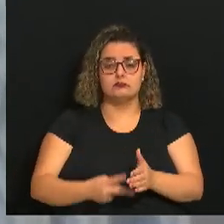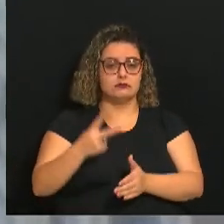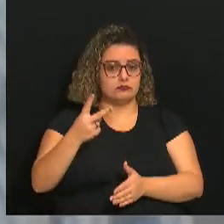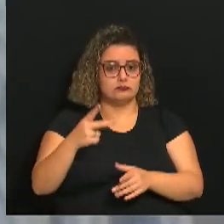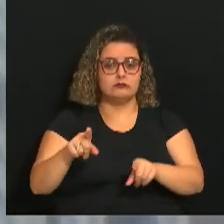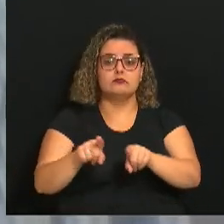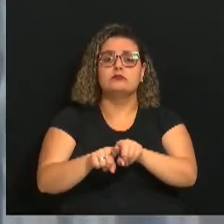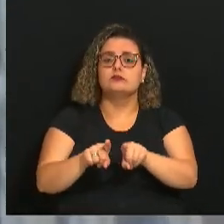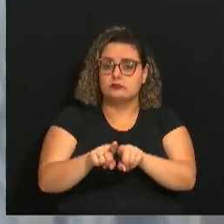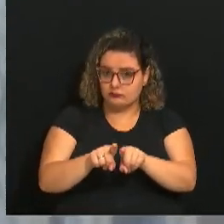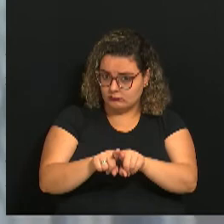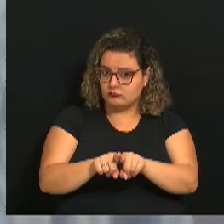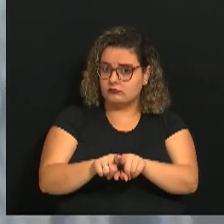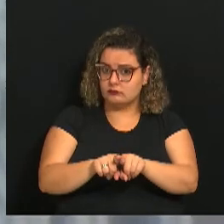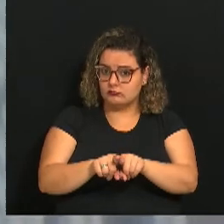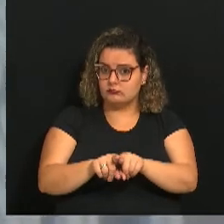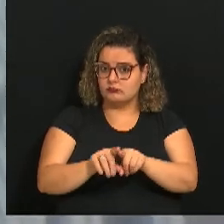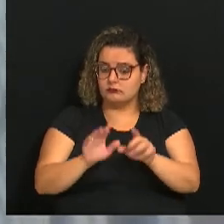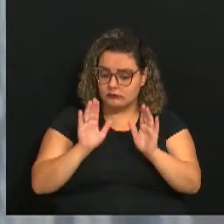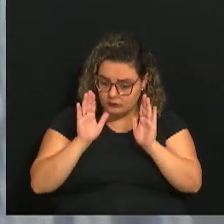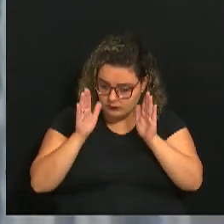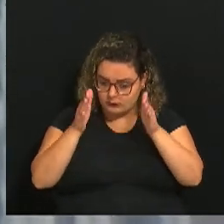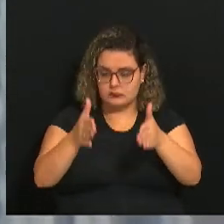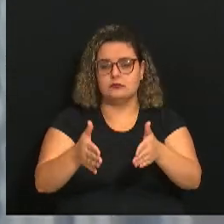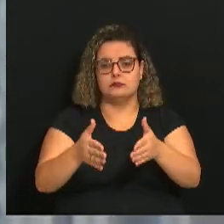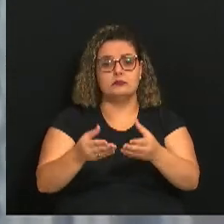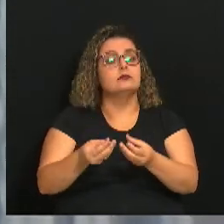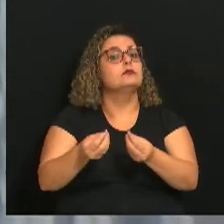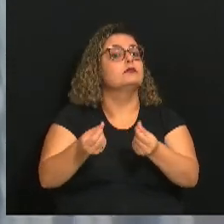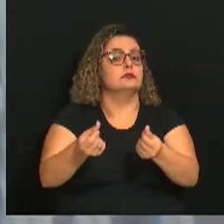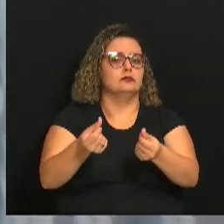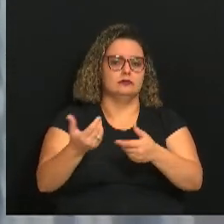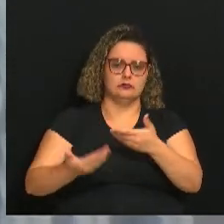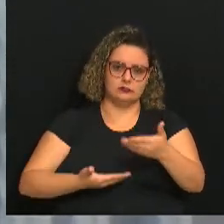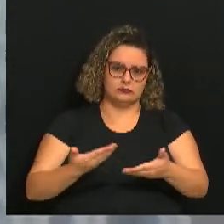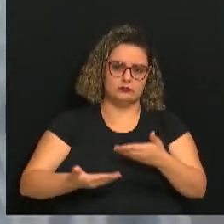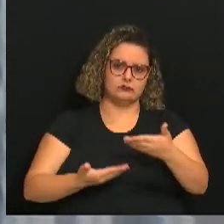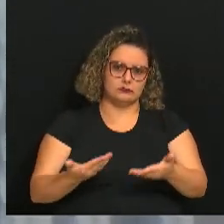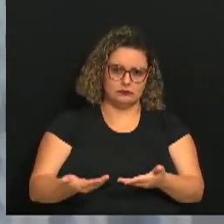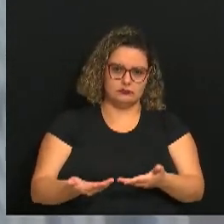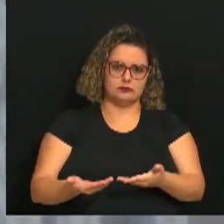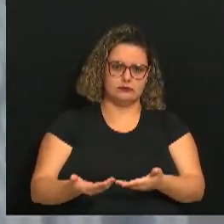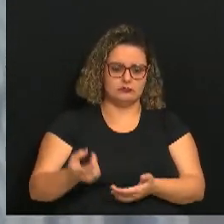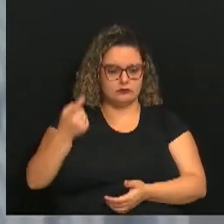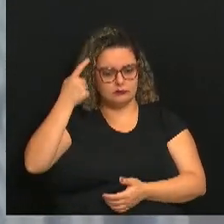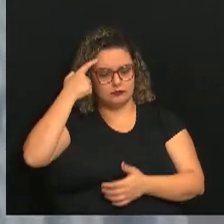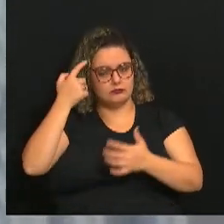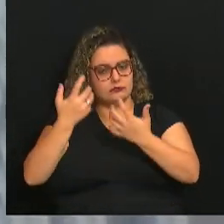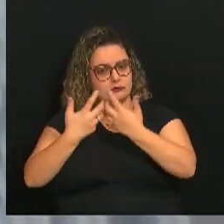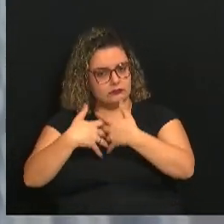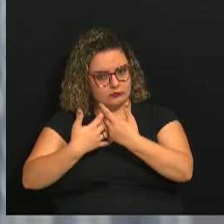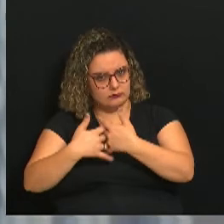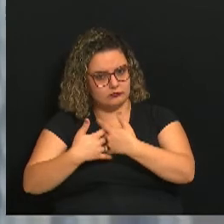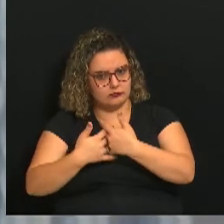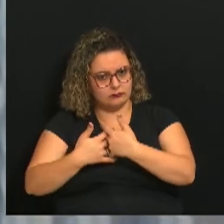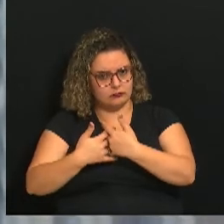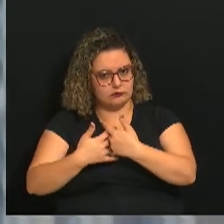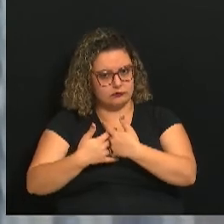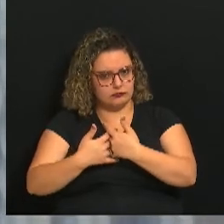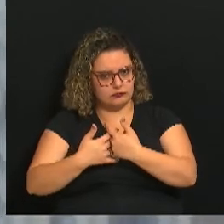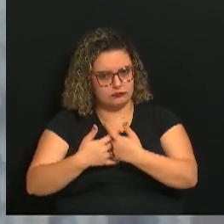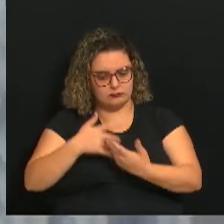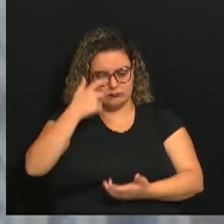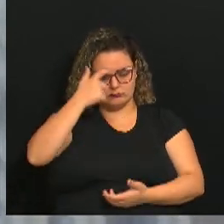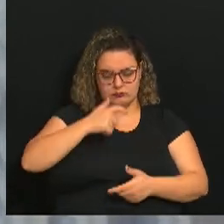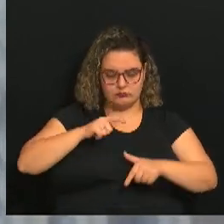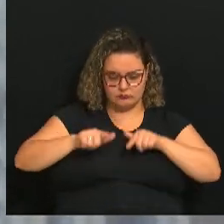também isso tem impacto direto na qualidade do serviço. Eu fico imaginando que, evidentemente, uma